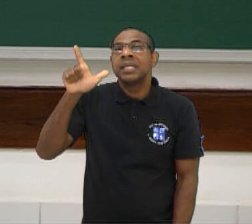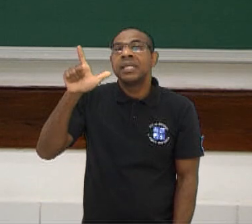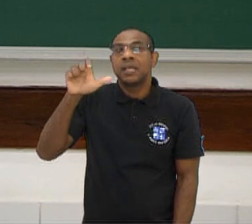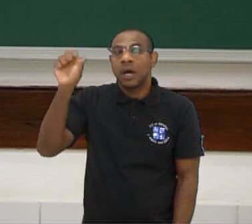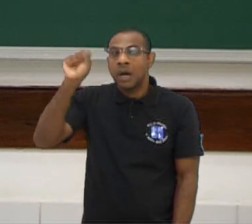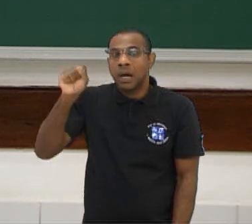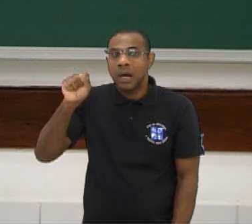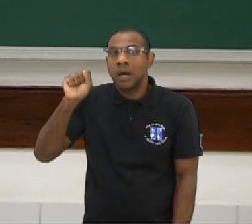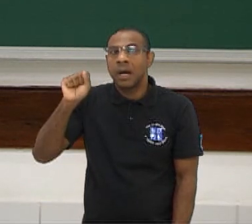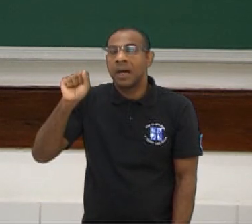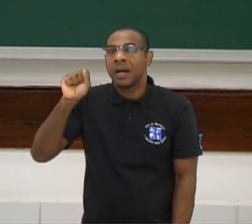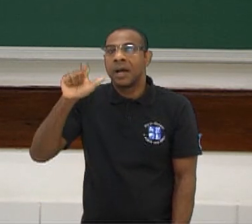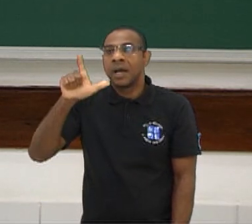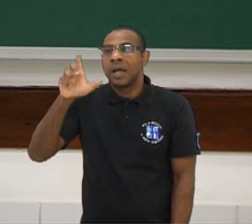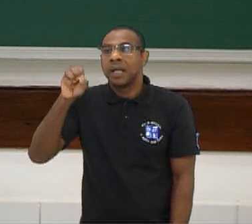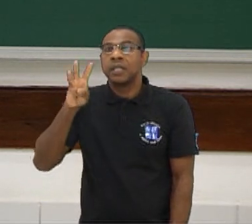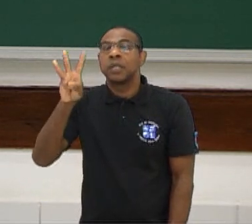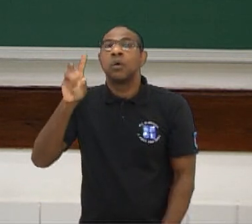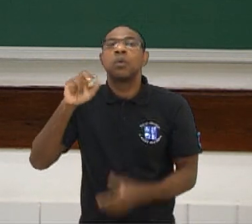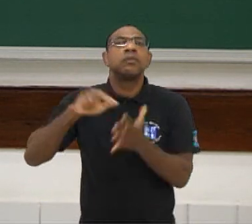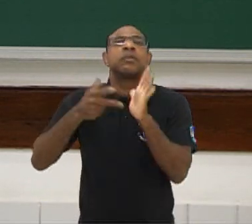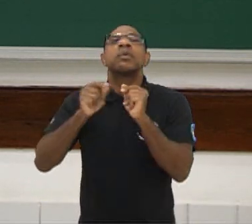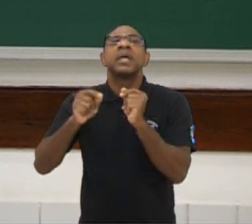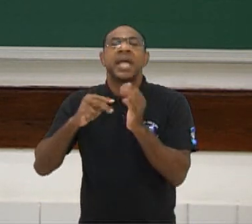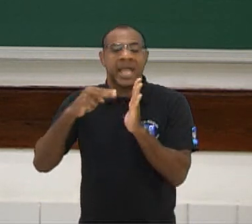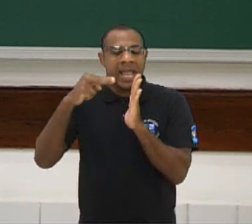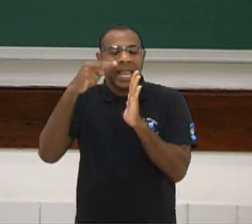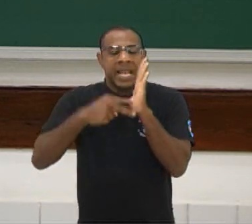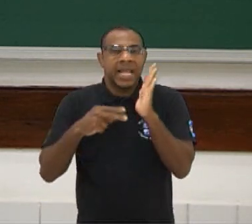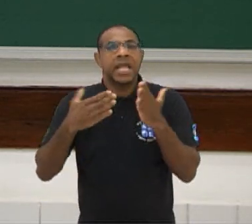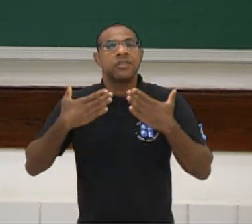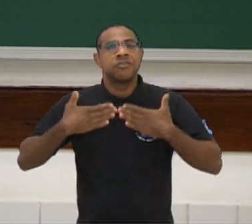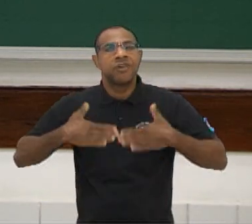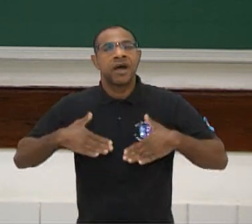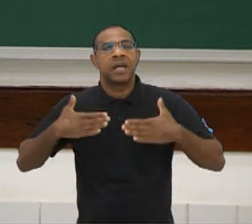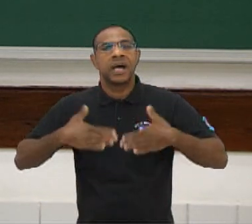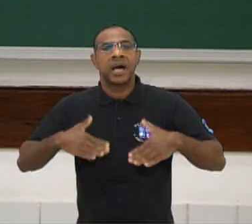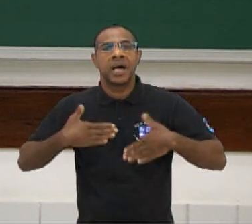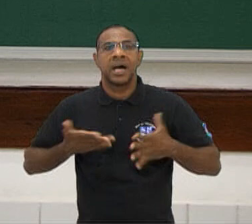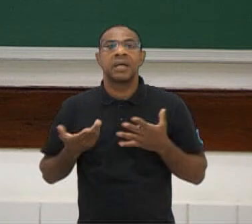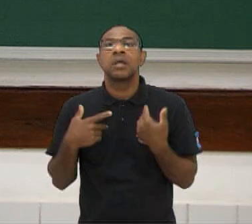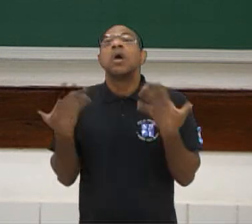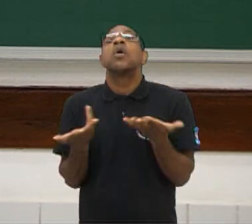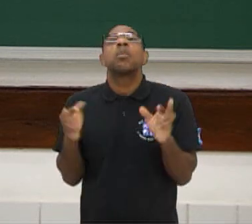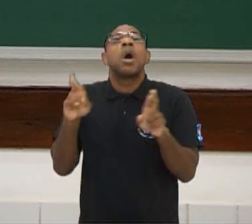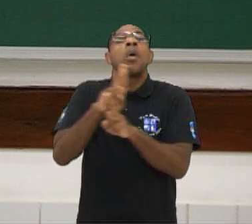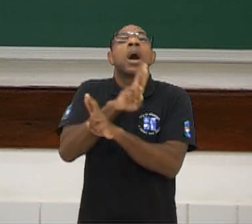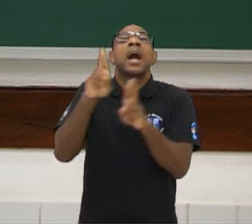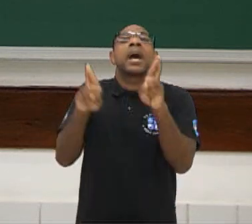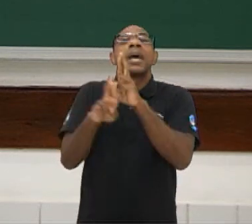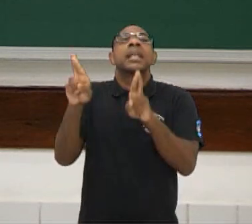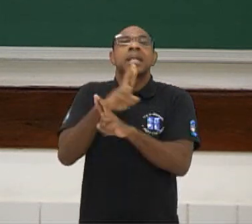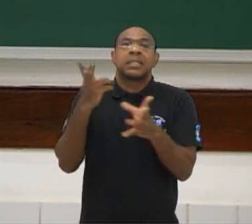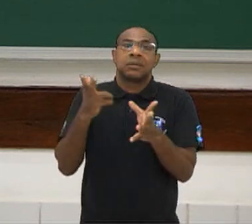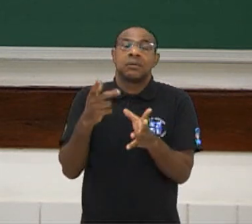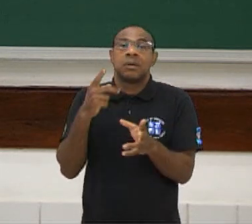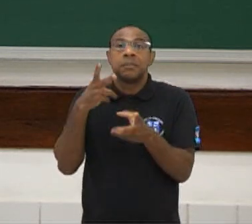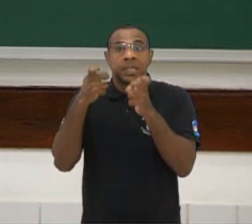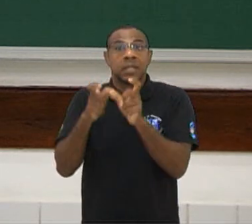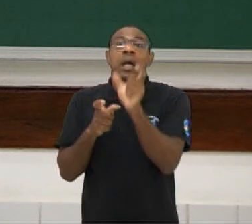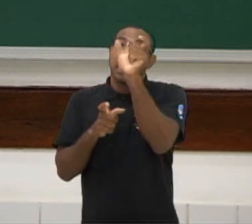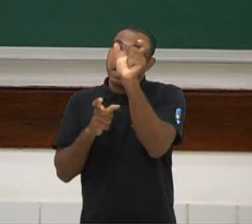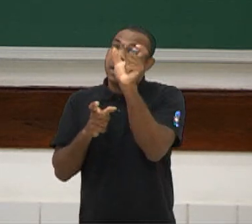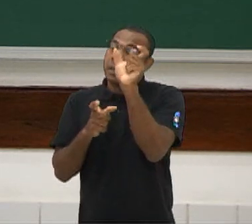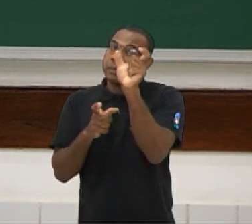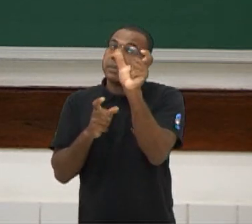aqui, o que será que esse título tem a ver com o texto? Prestem bastante atenção nesse termo em inglês e respondam